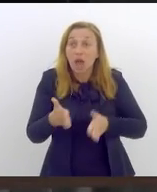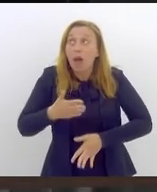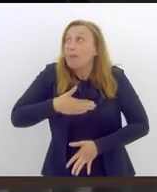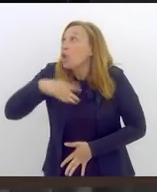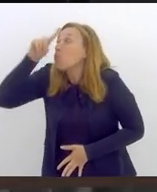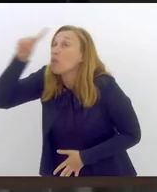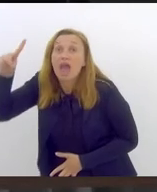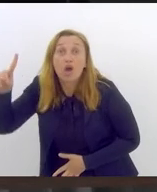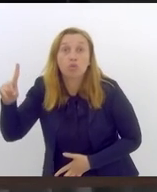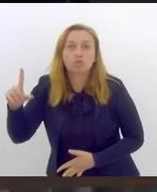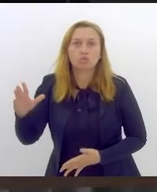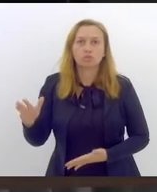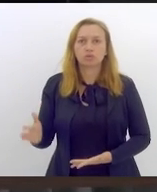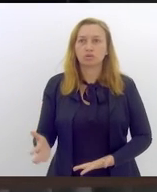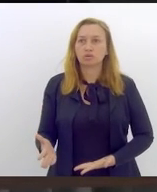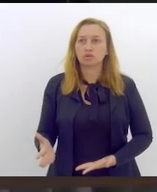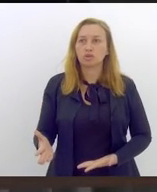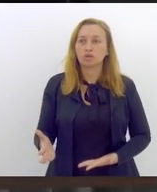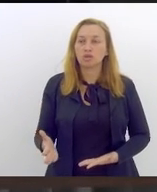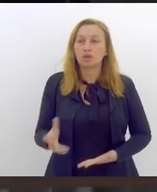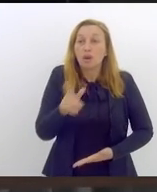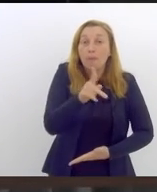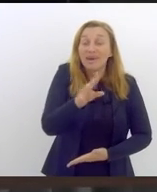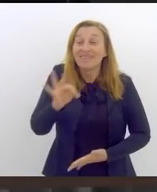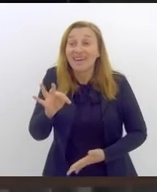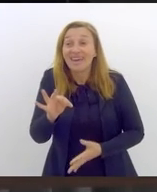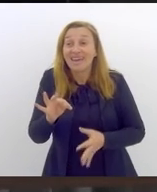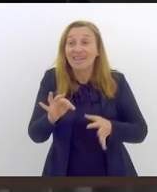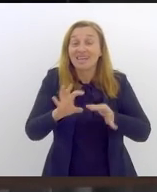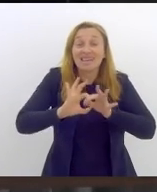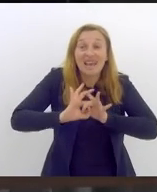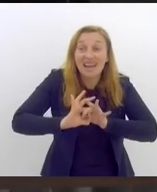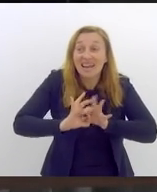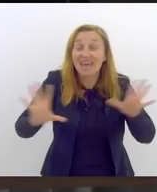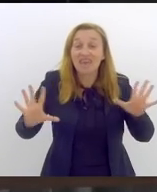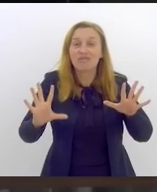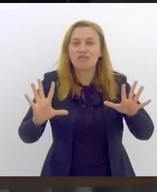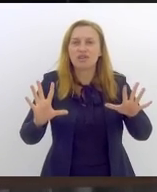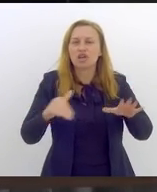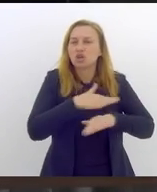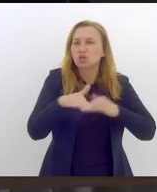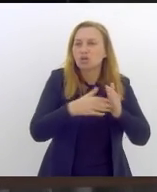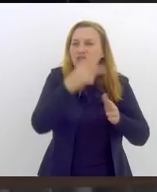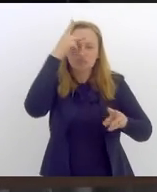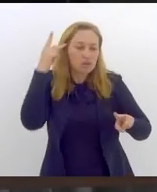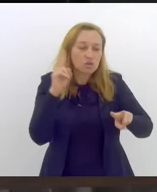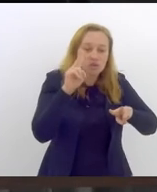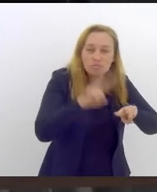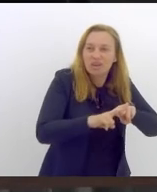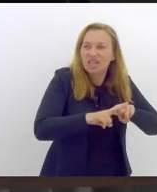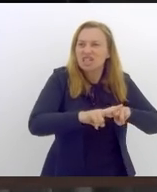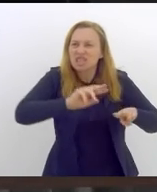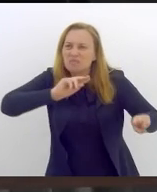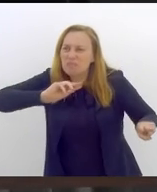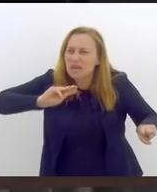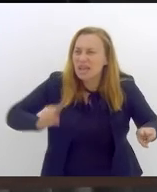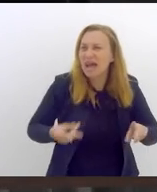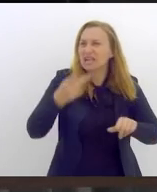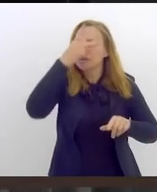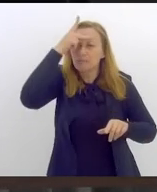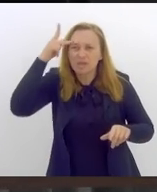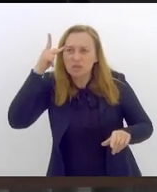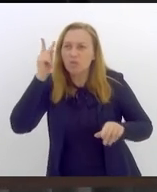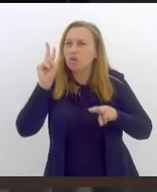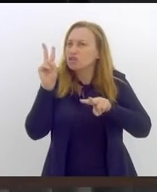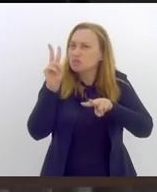do céu o PT deseja o desencaceiramento de milhares de presos